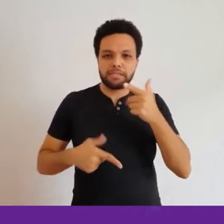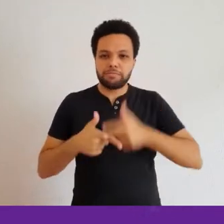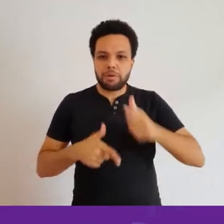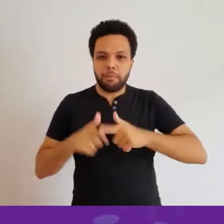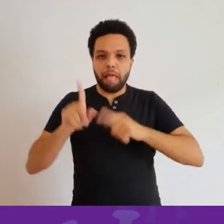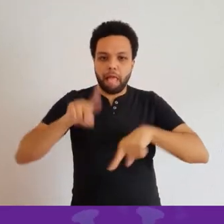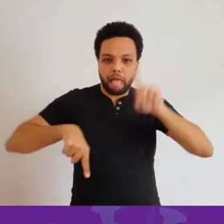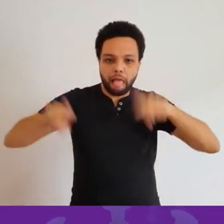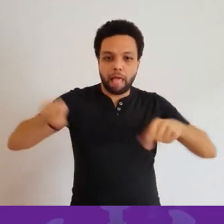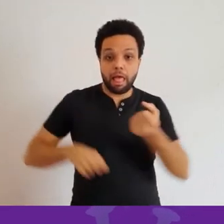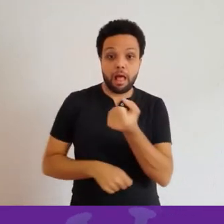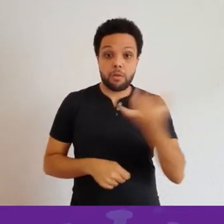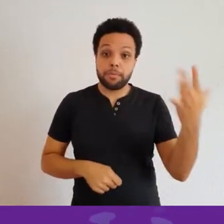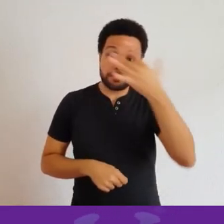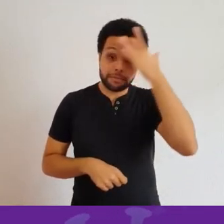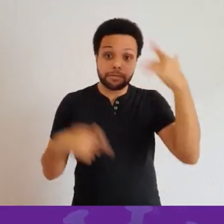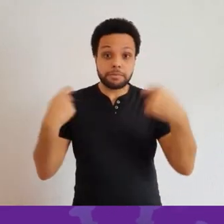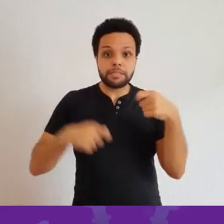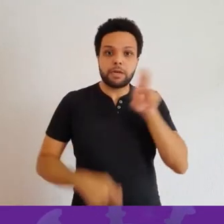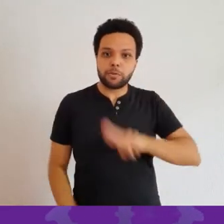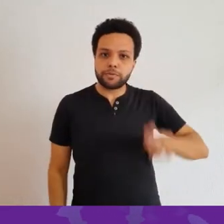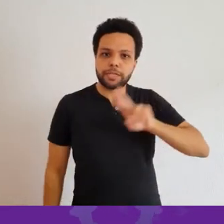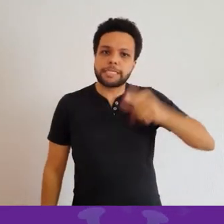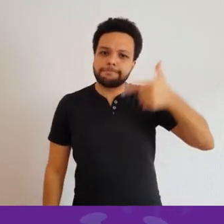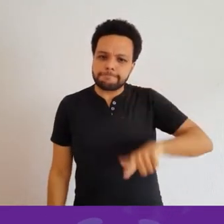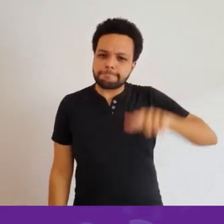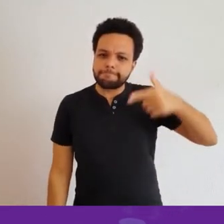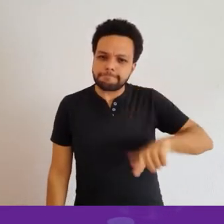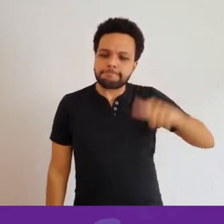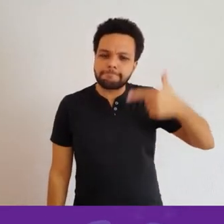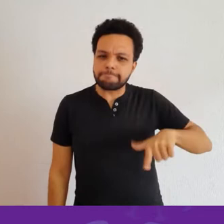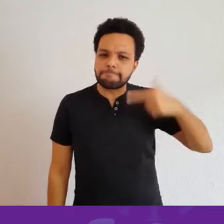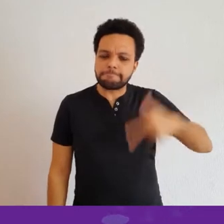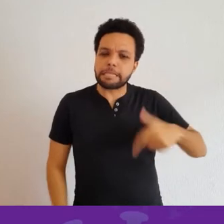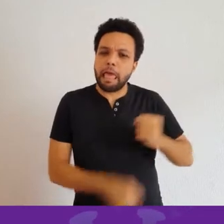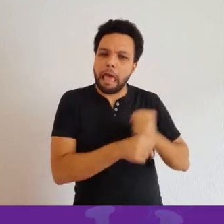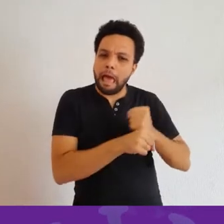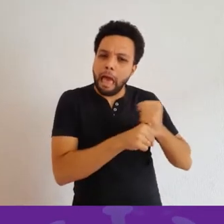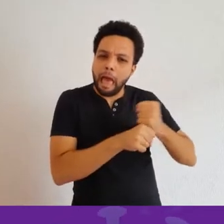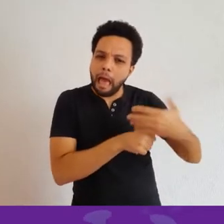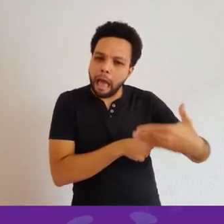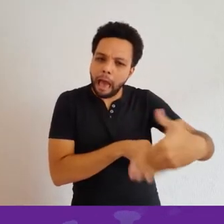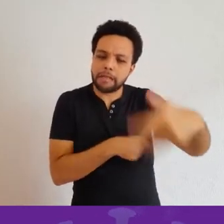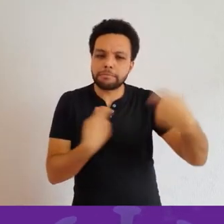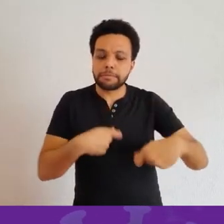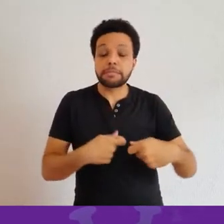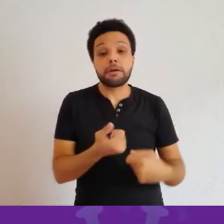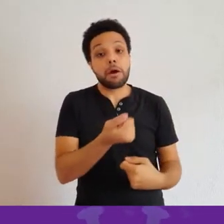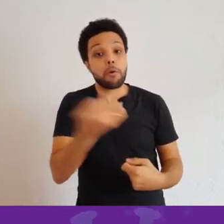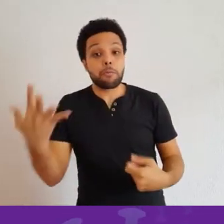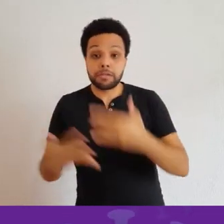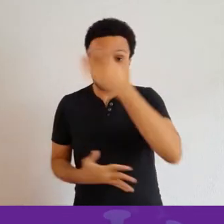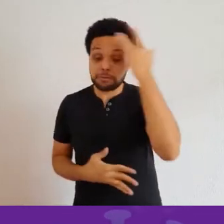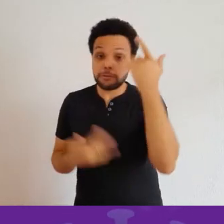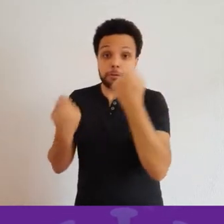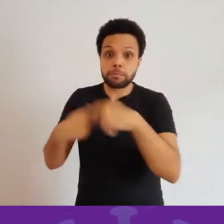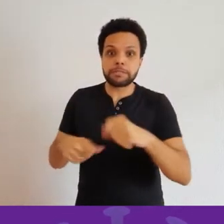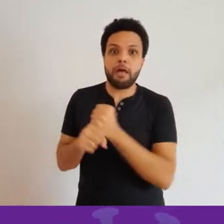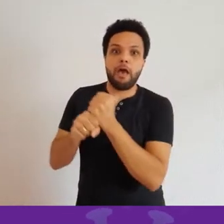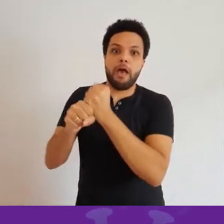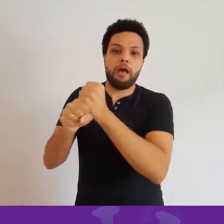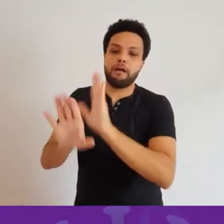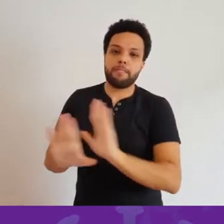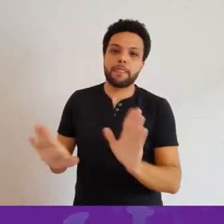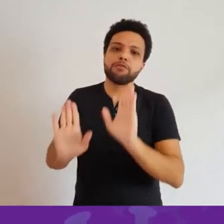sistema imunológico algumas pessoas precisam fazer uso crônico de corticóide outras pessoas não às vezes não